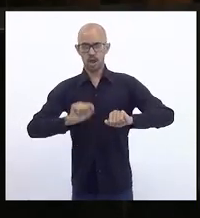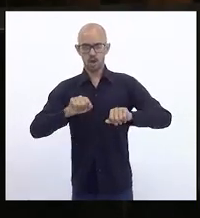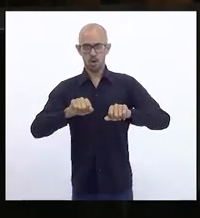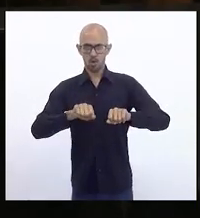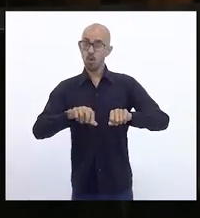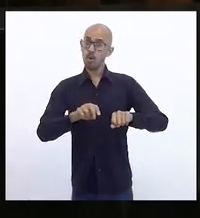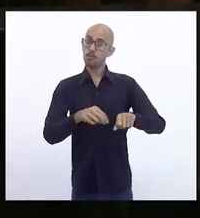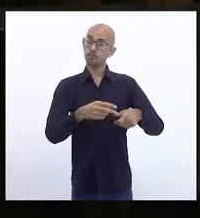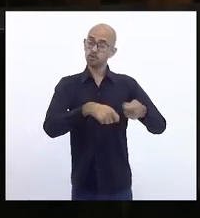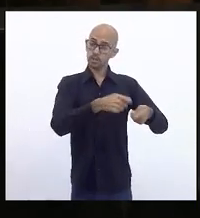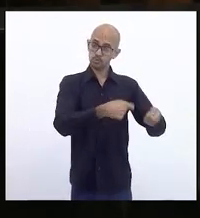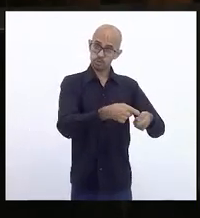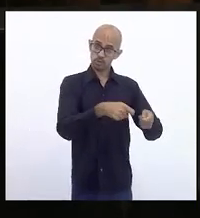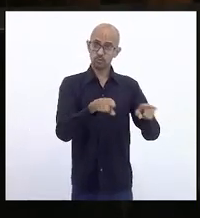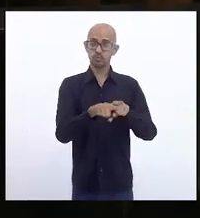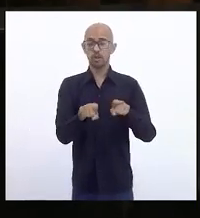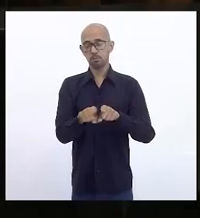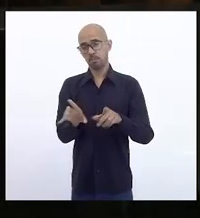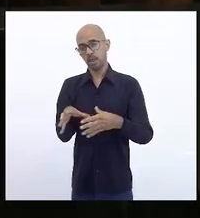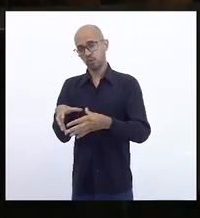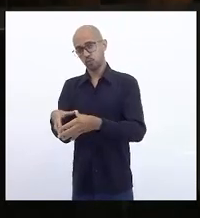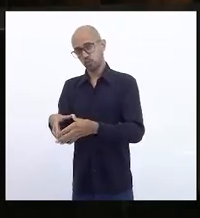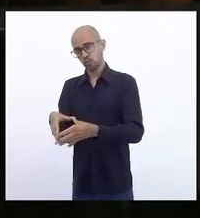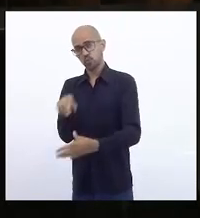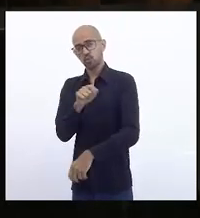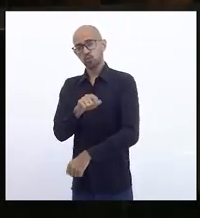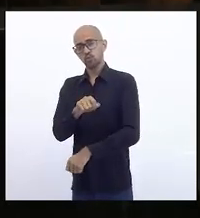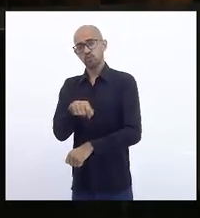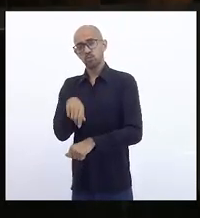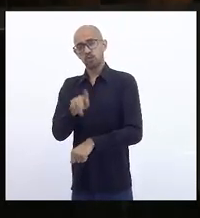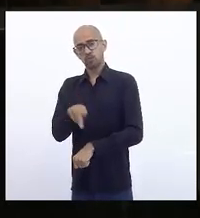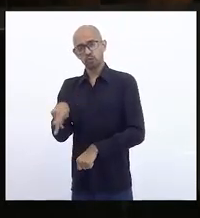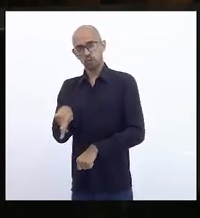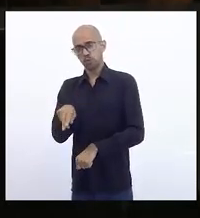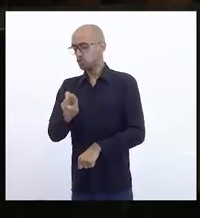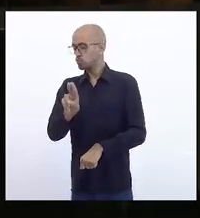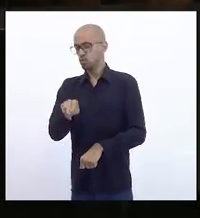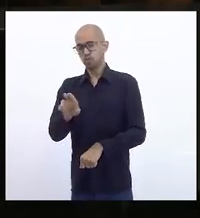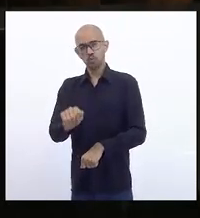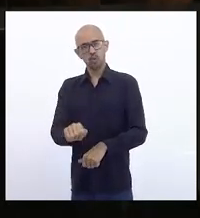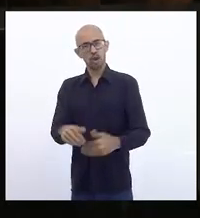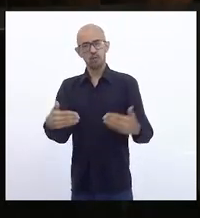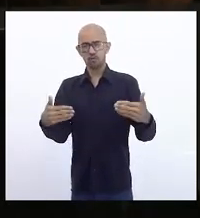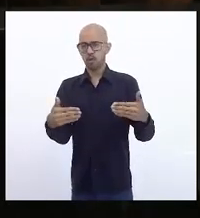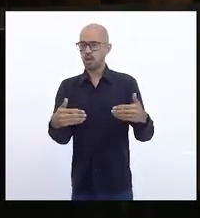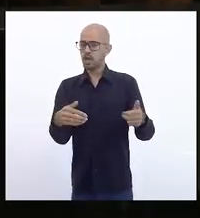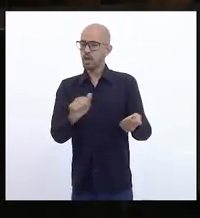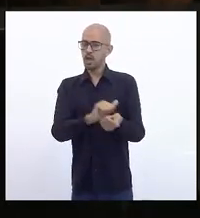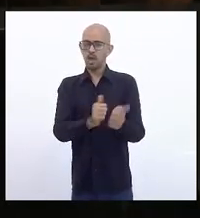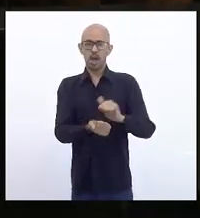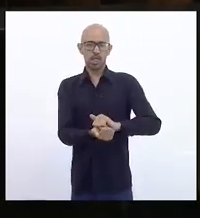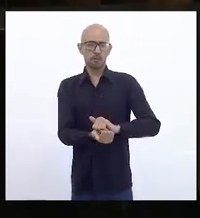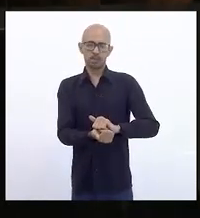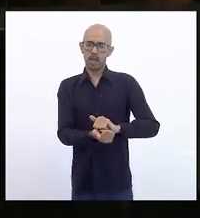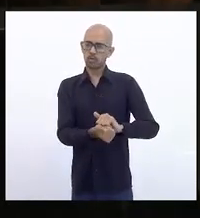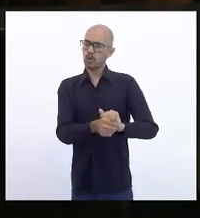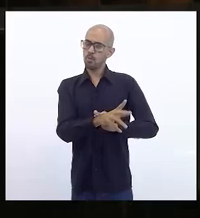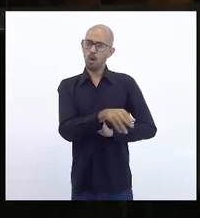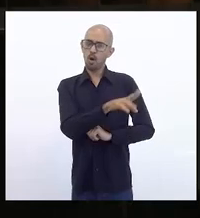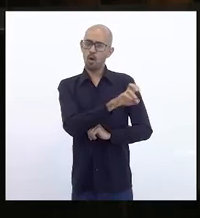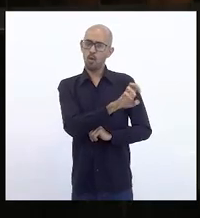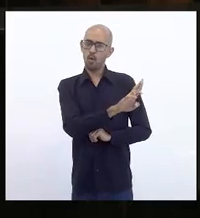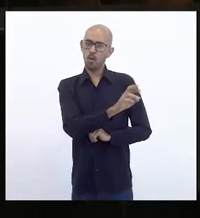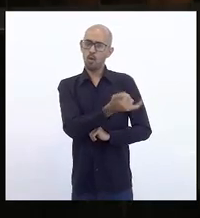administrativos ou dos professores, nunca foi compatível ao da UERJ e da UENF, bem como assistência estudantil.